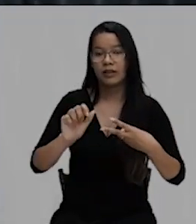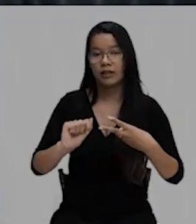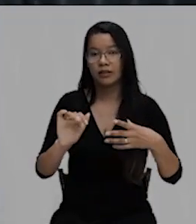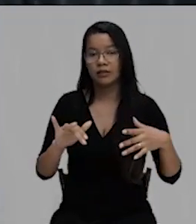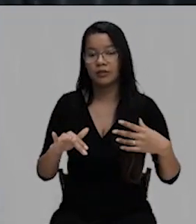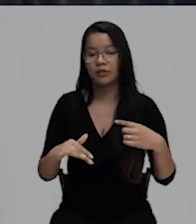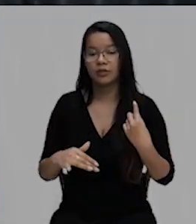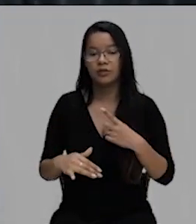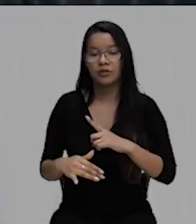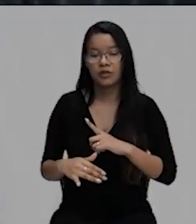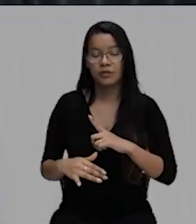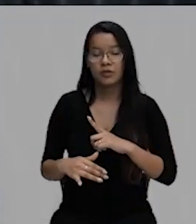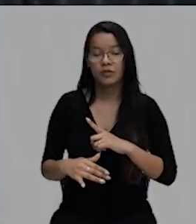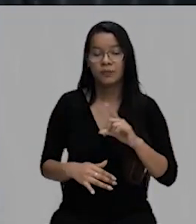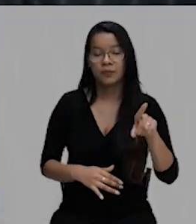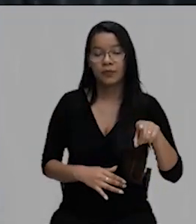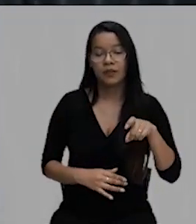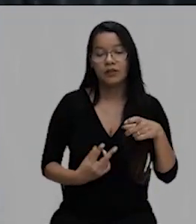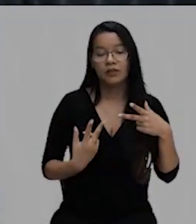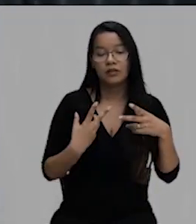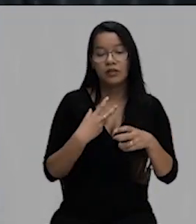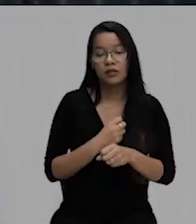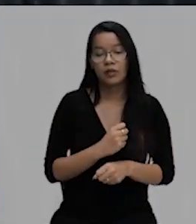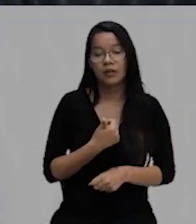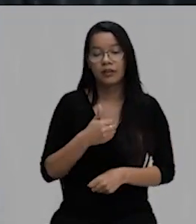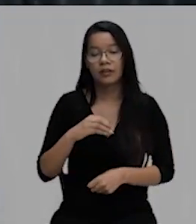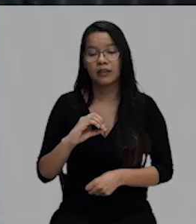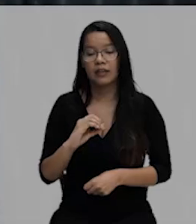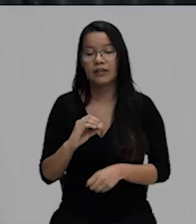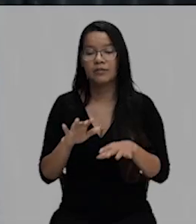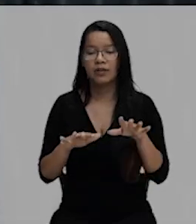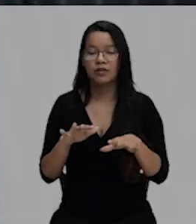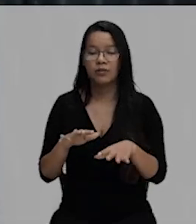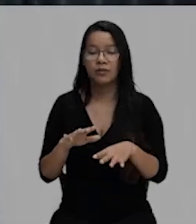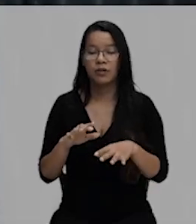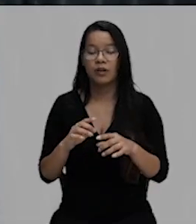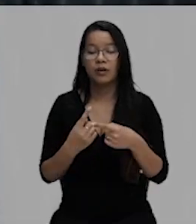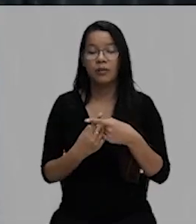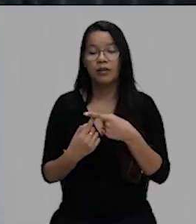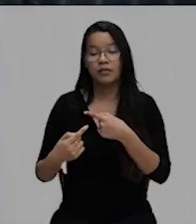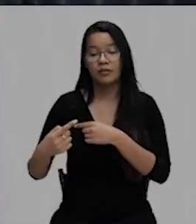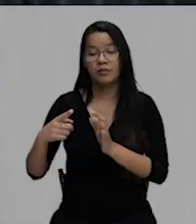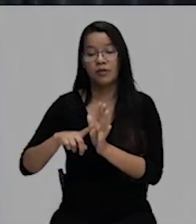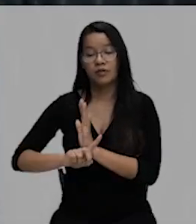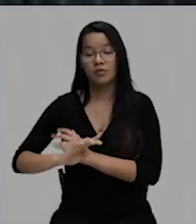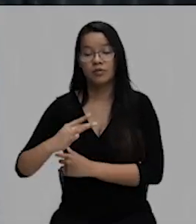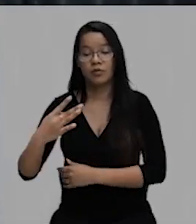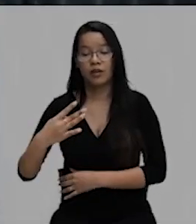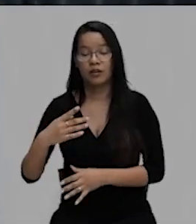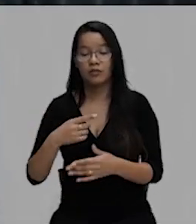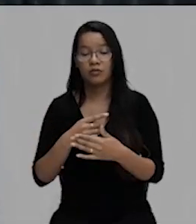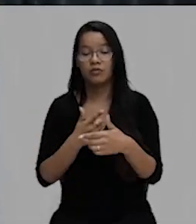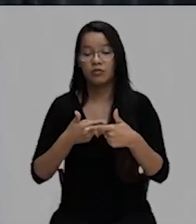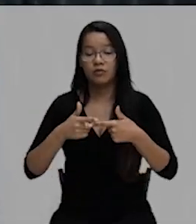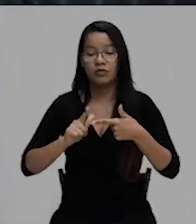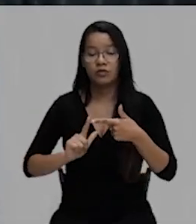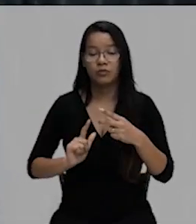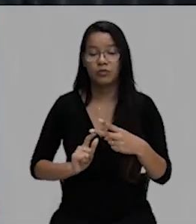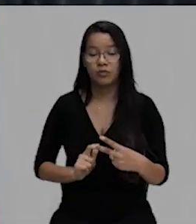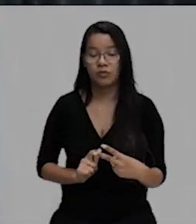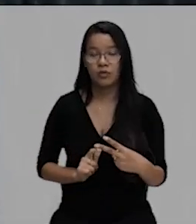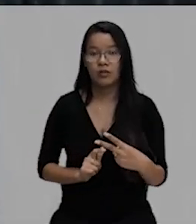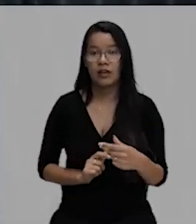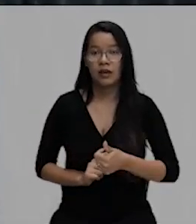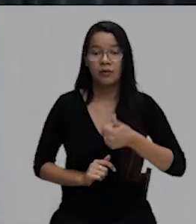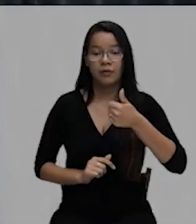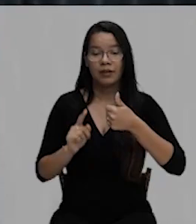a 10 mais ou menos 4 dividido por 2 e eu tenho duas raízes. A primeira raiz é quando eu faço as minhas contas apenas com o